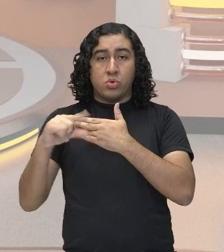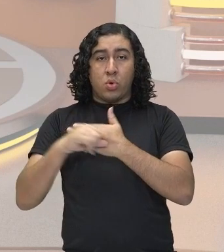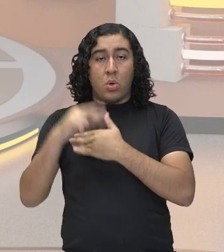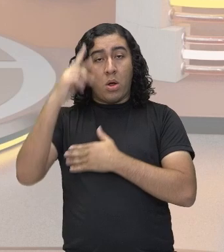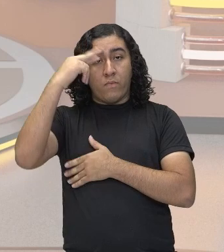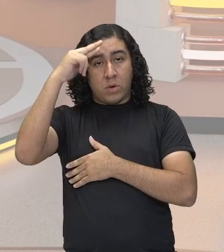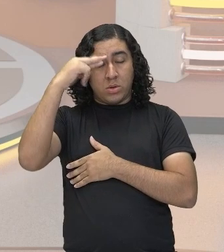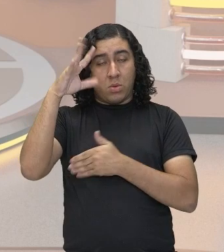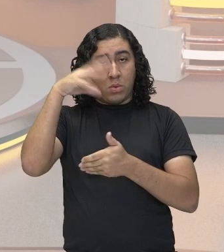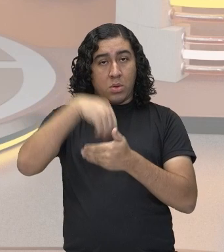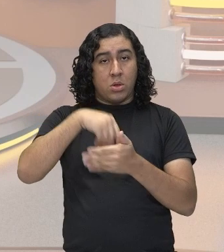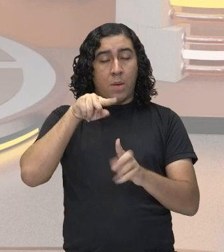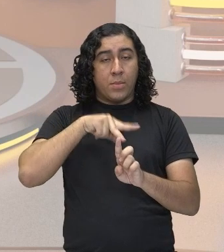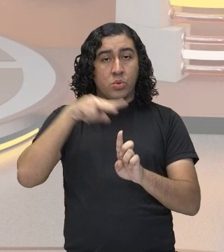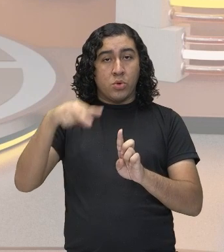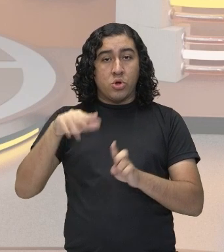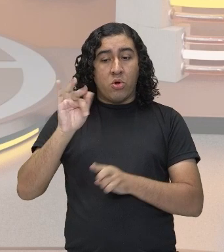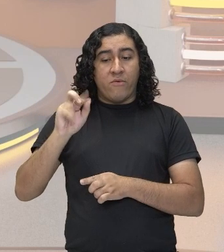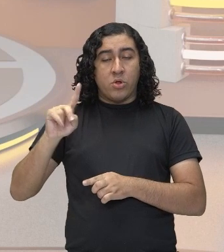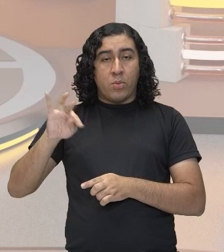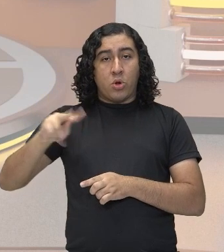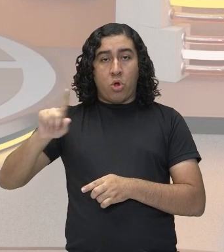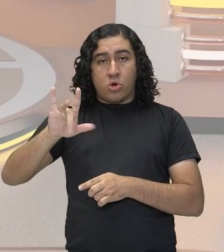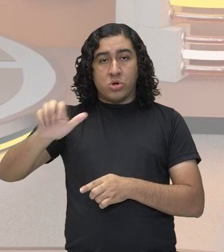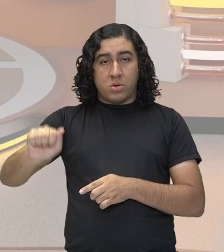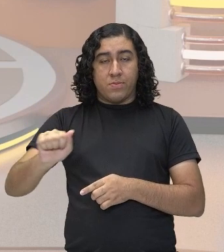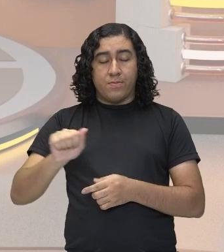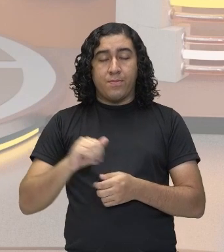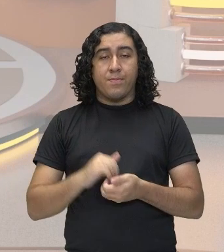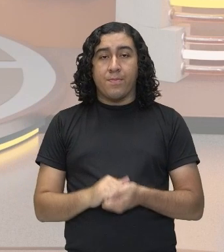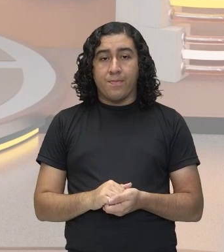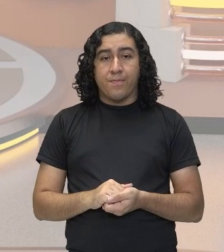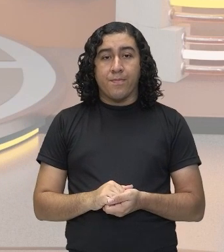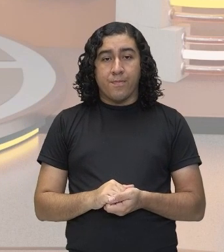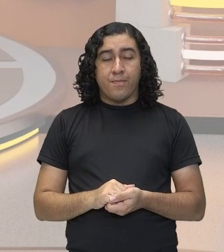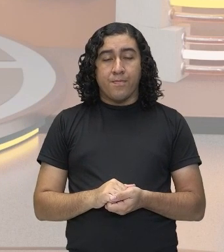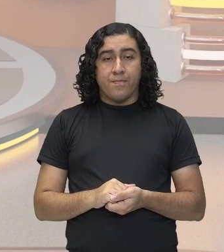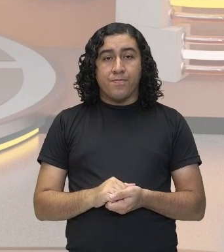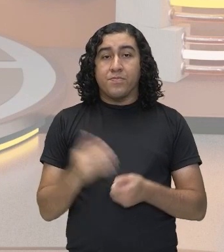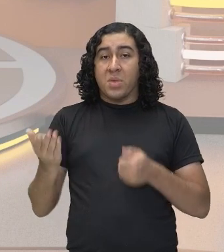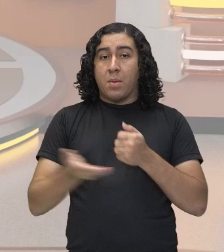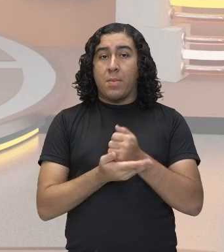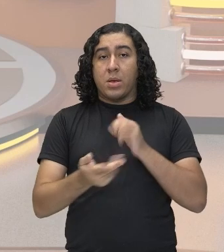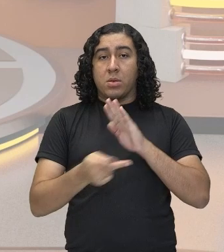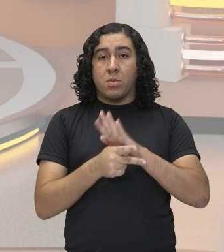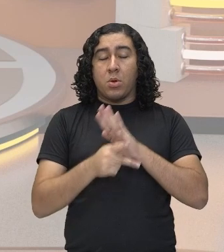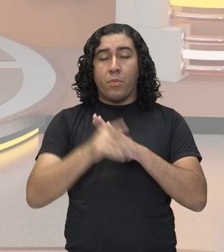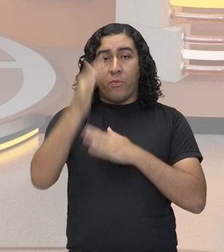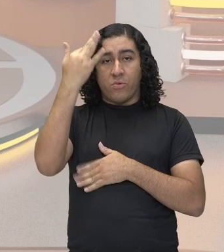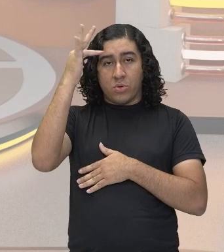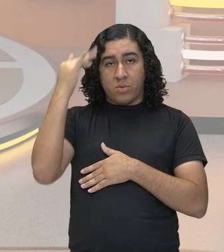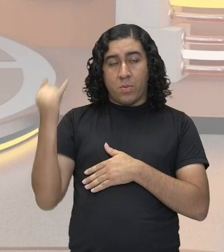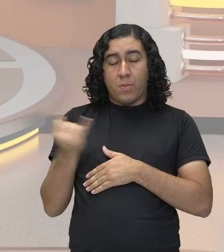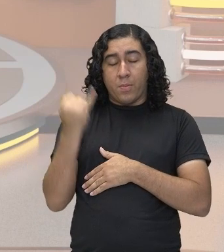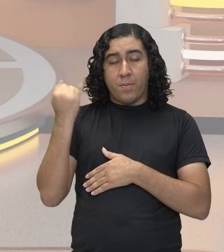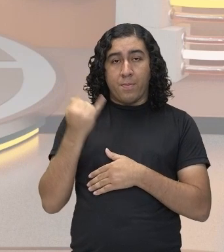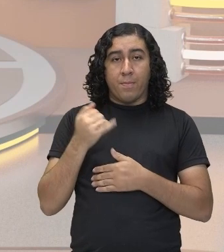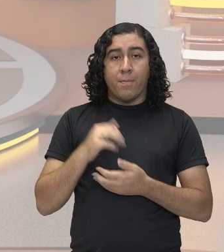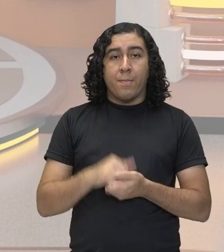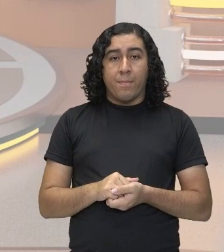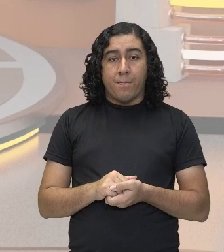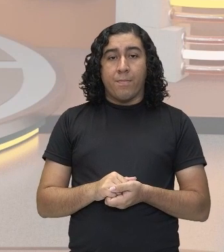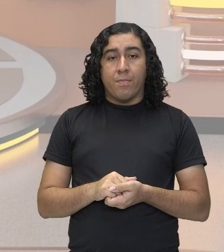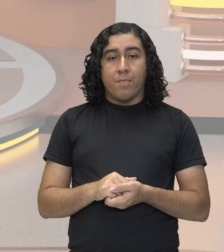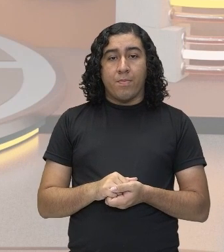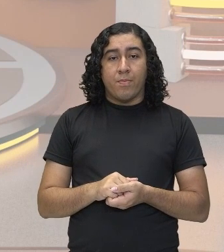abordagem fenomenológica, né? Dentro desse método fenomenológico que é fundamental para a filosofia. É um método importante